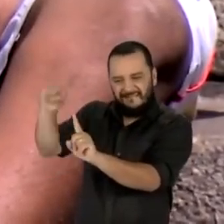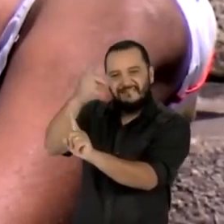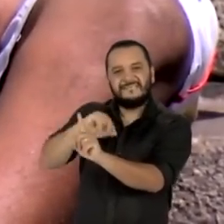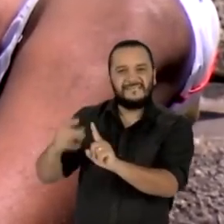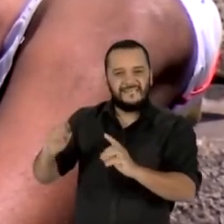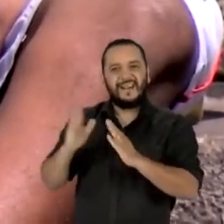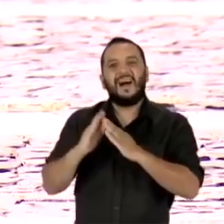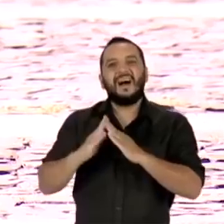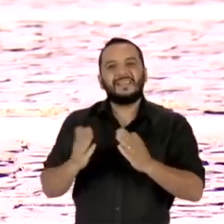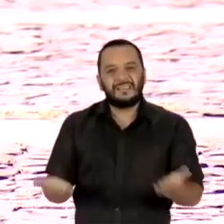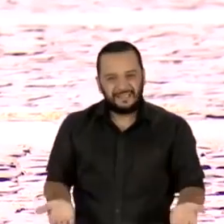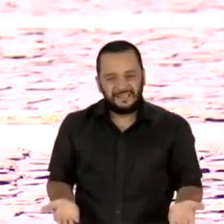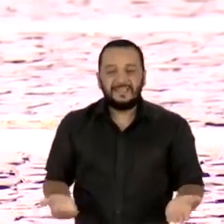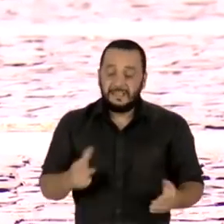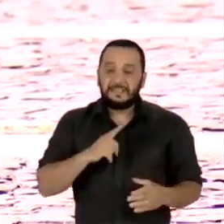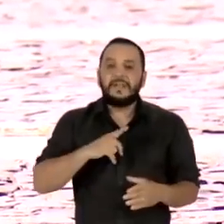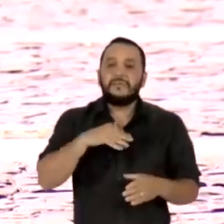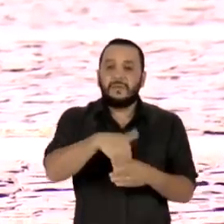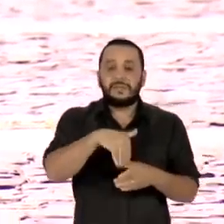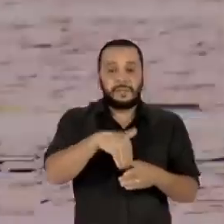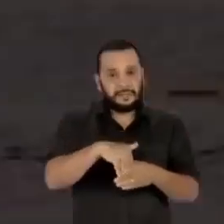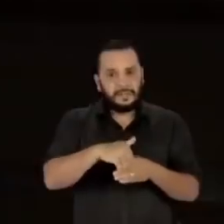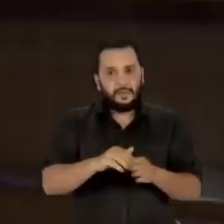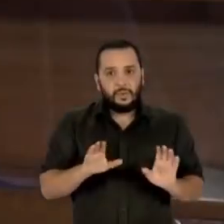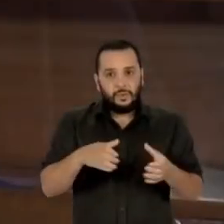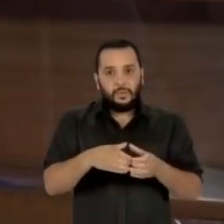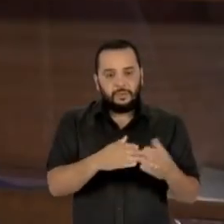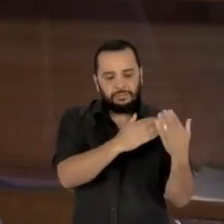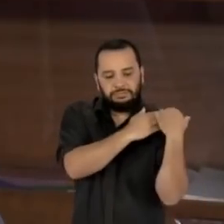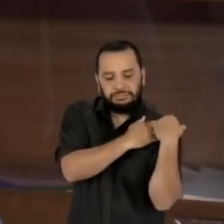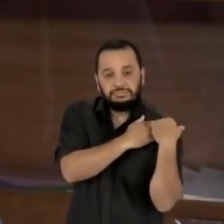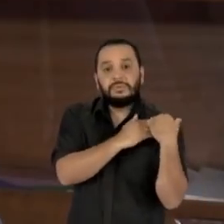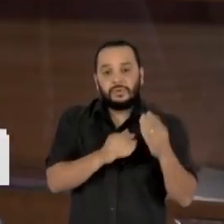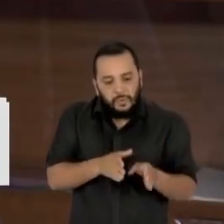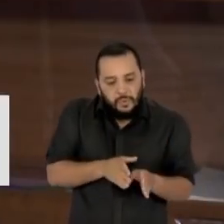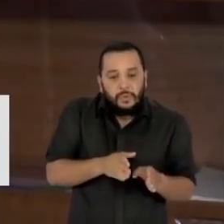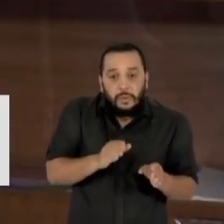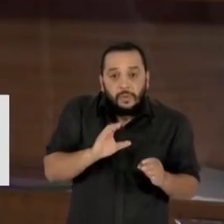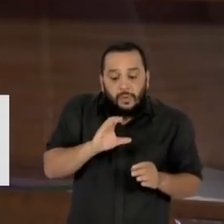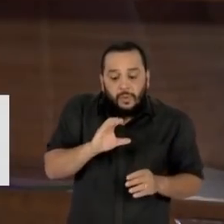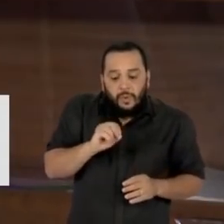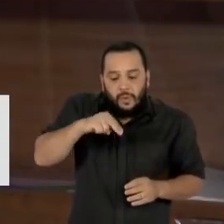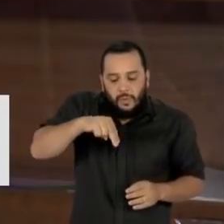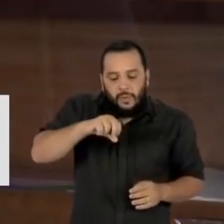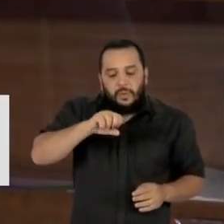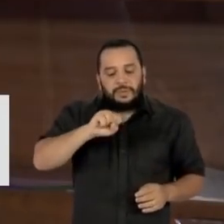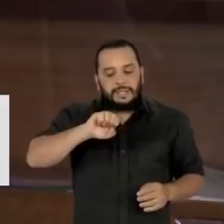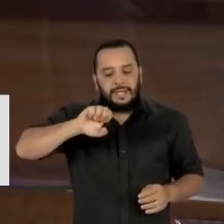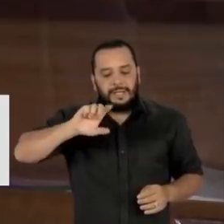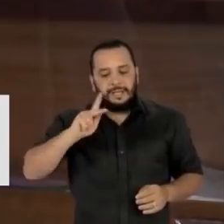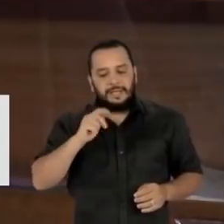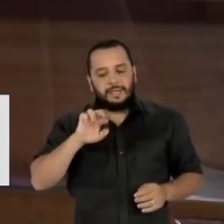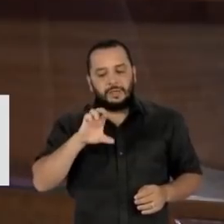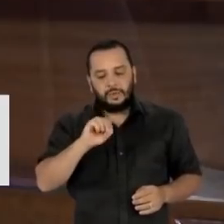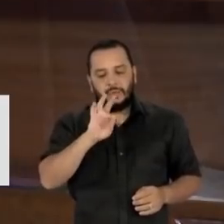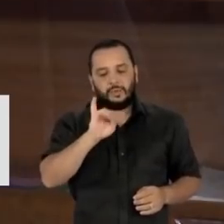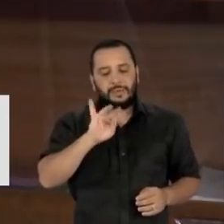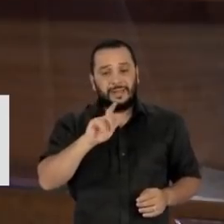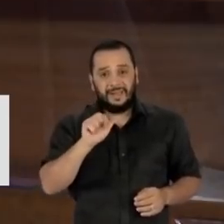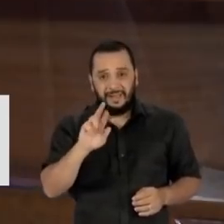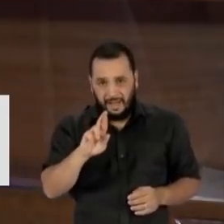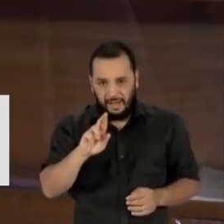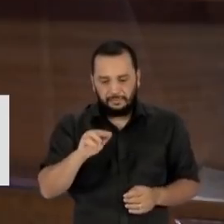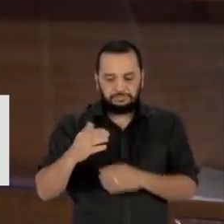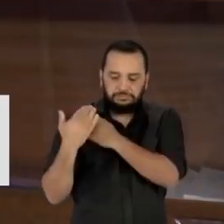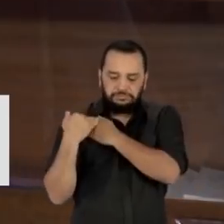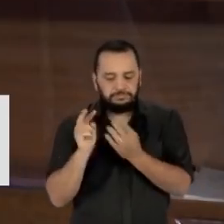é a eleição dos conselheiros tutelares pode ser candidato qualquer cidadão da cidade qualquer pessoa que